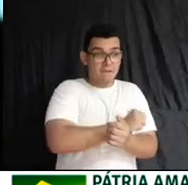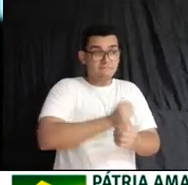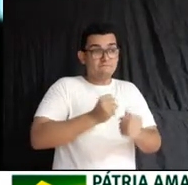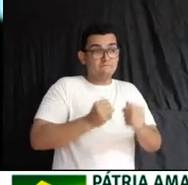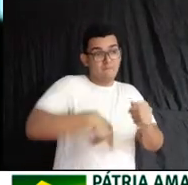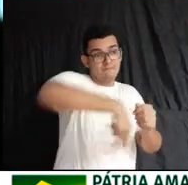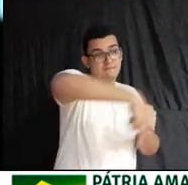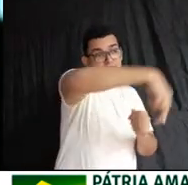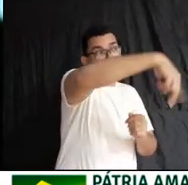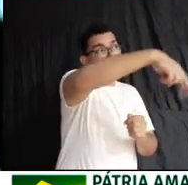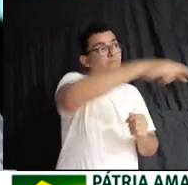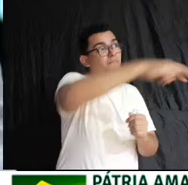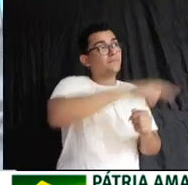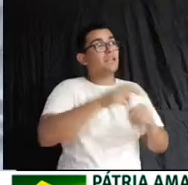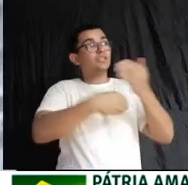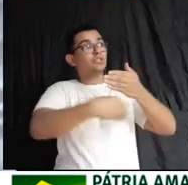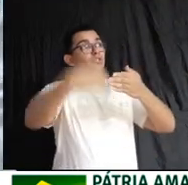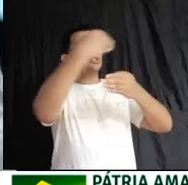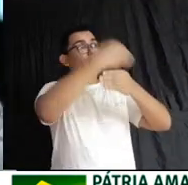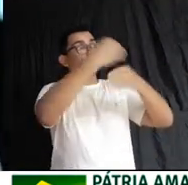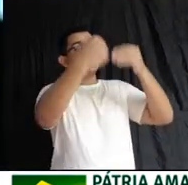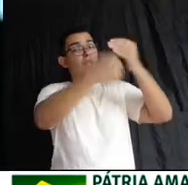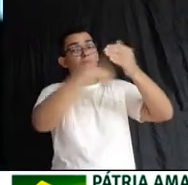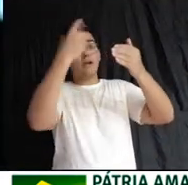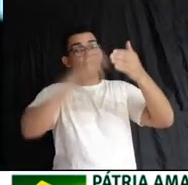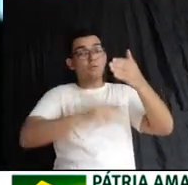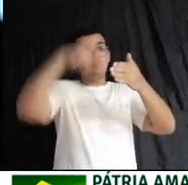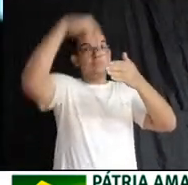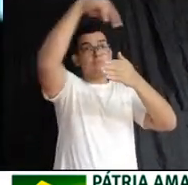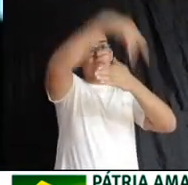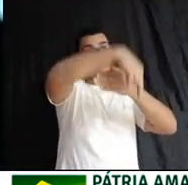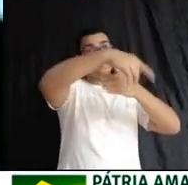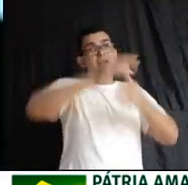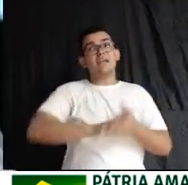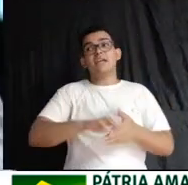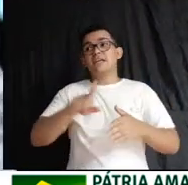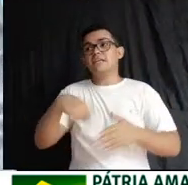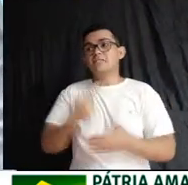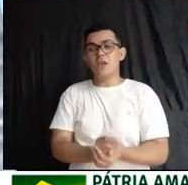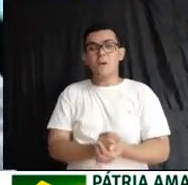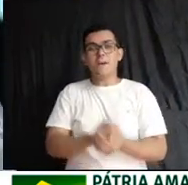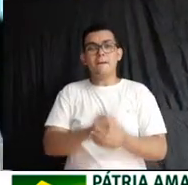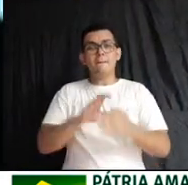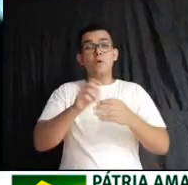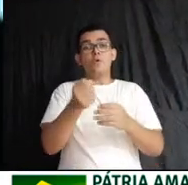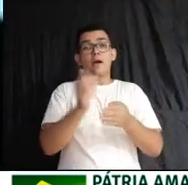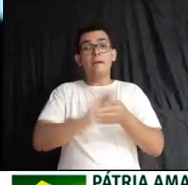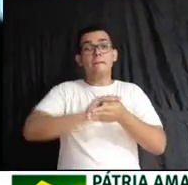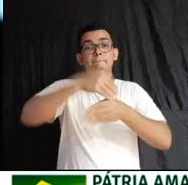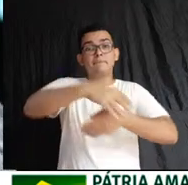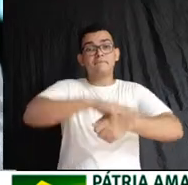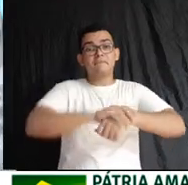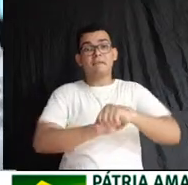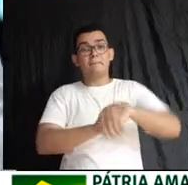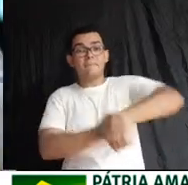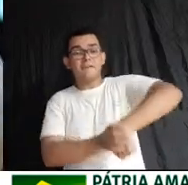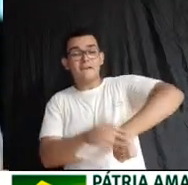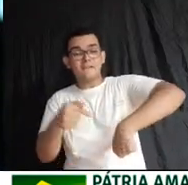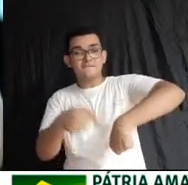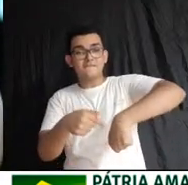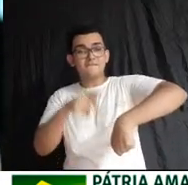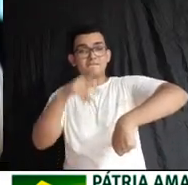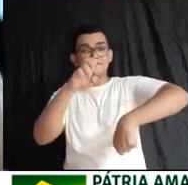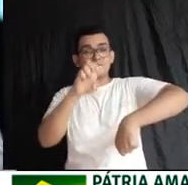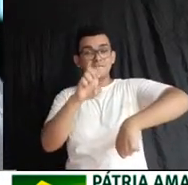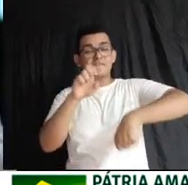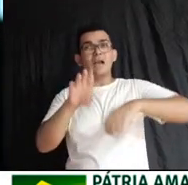muro e o pitbull atrás. Machuquei o pé. Aí lá vem meu amigo feito doido, jogou água para lá. Edgardo, meu